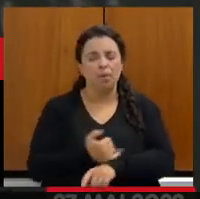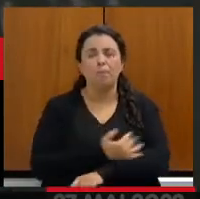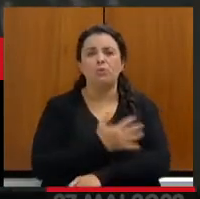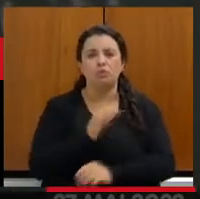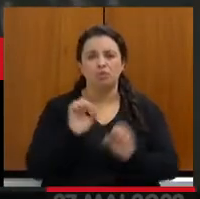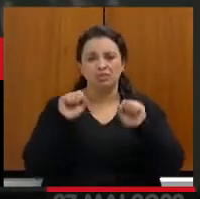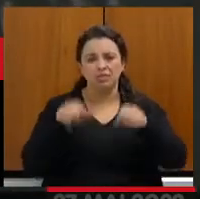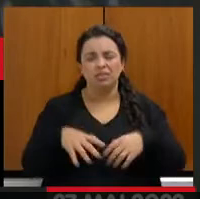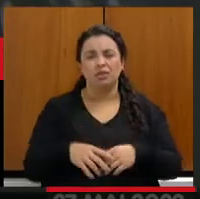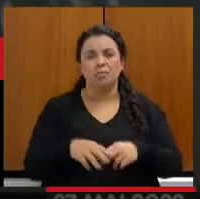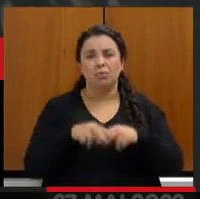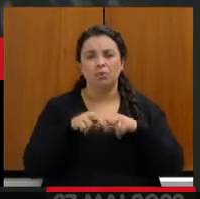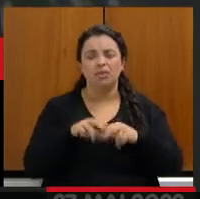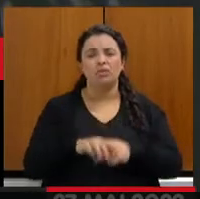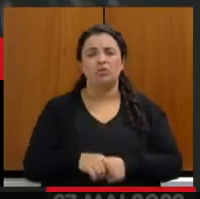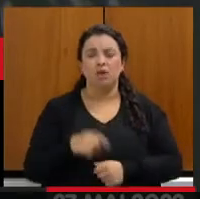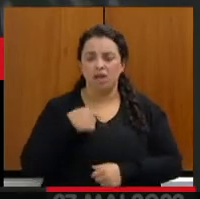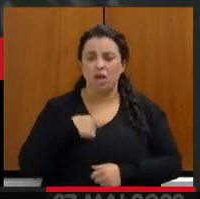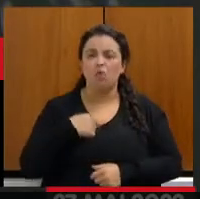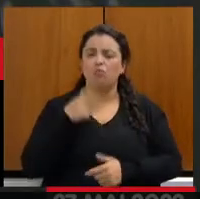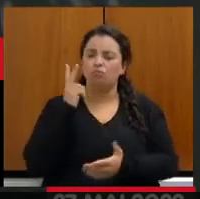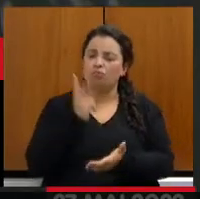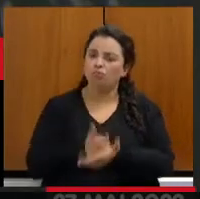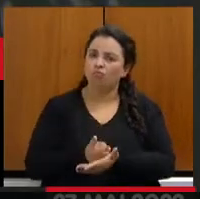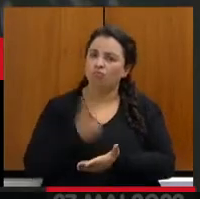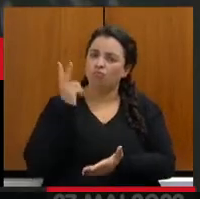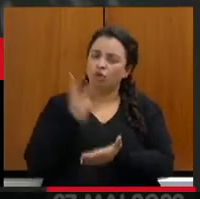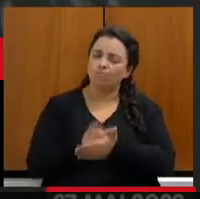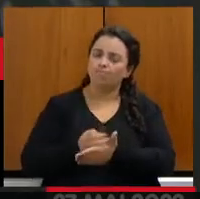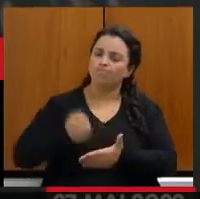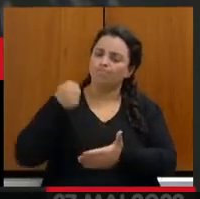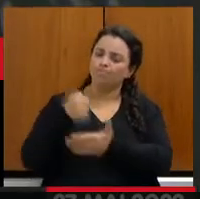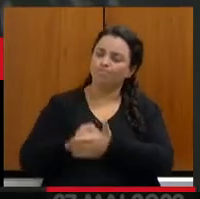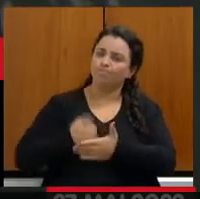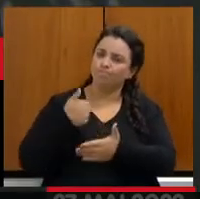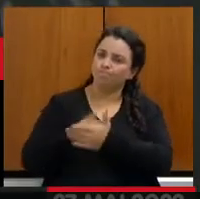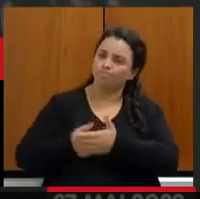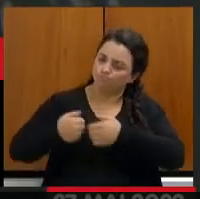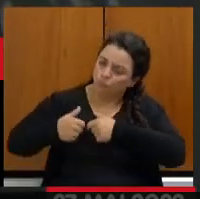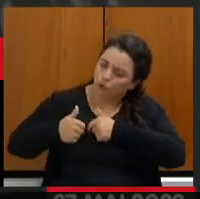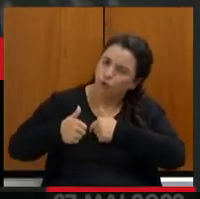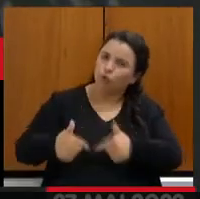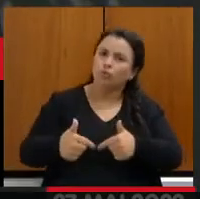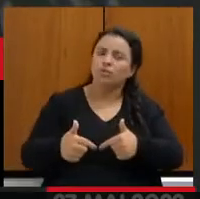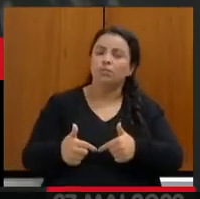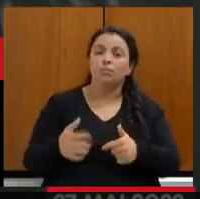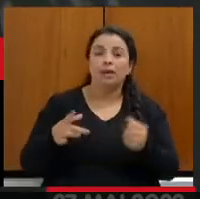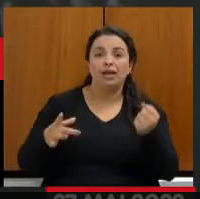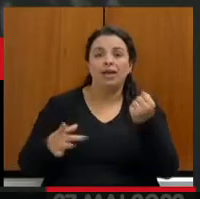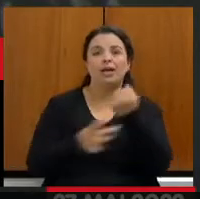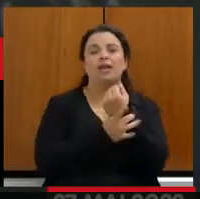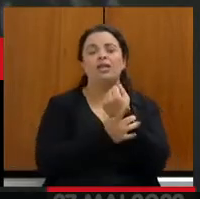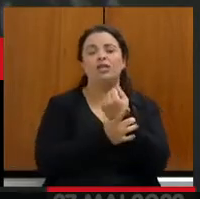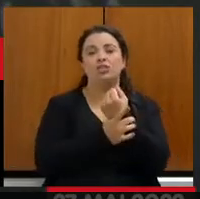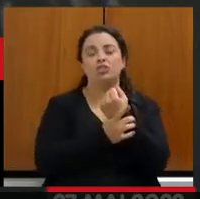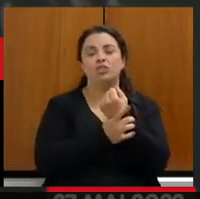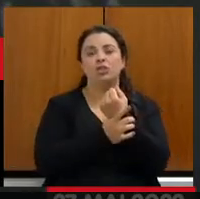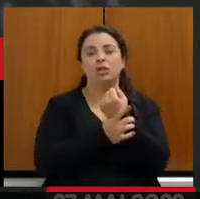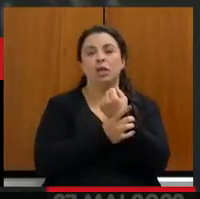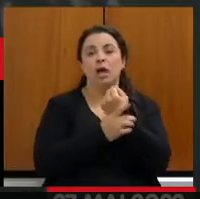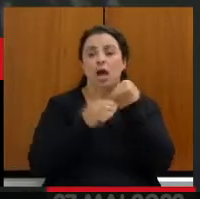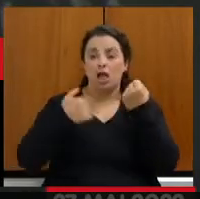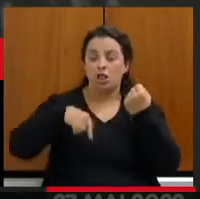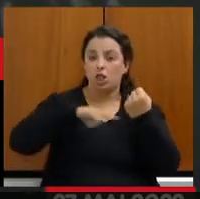sim porque eu vou permanecer na luta para garantir a nós mulheres é uma